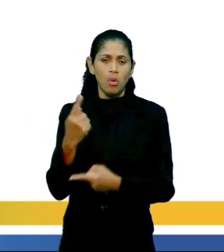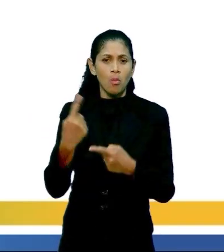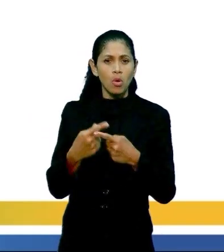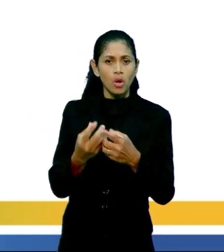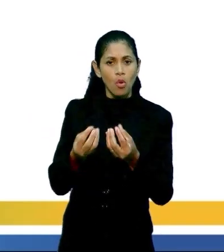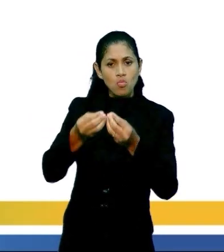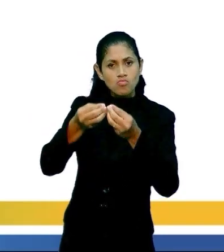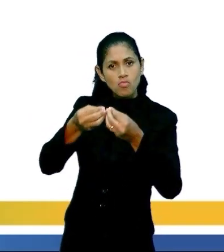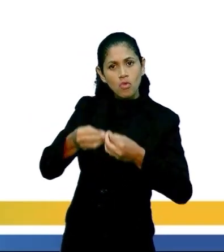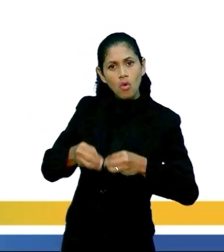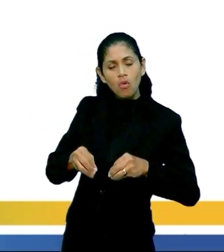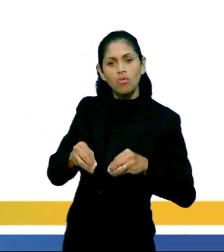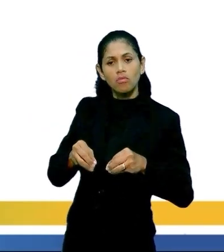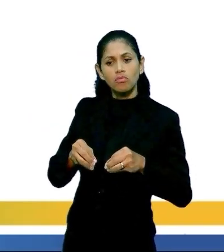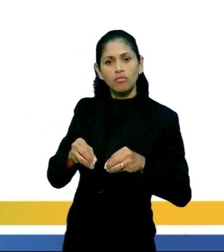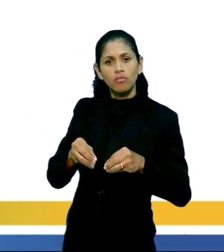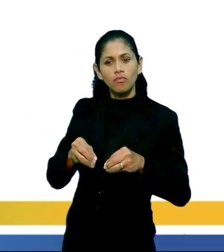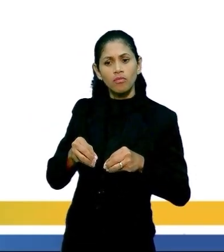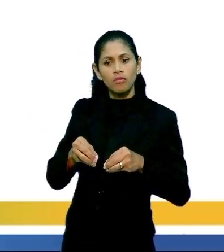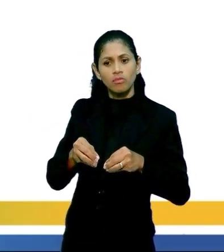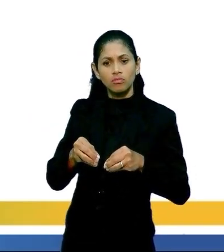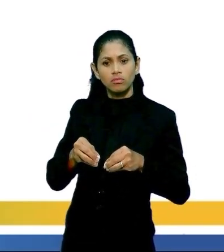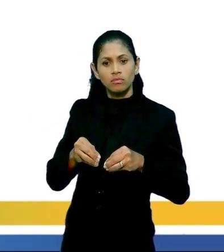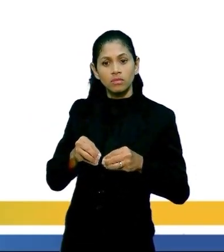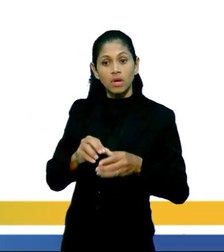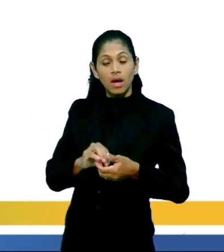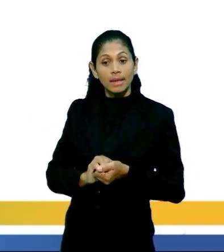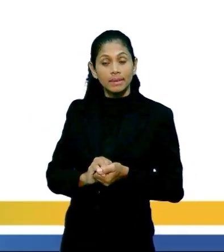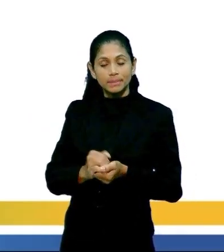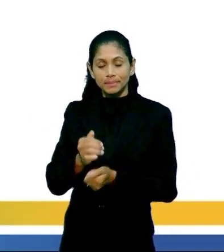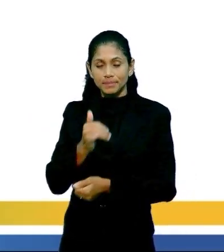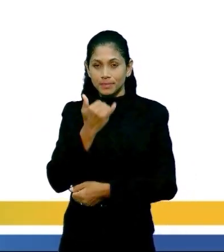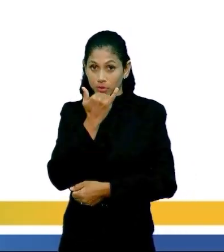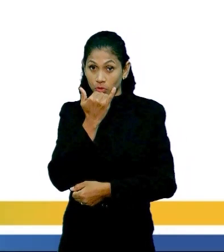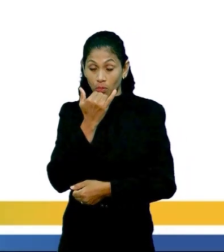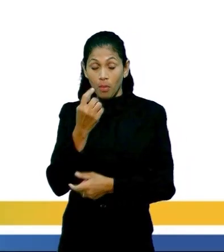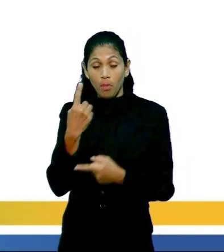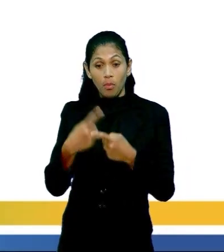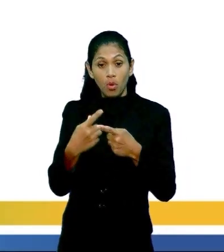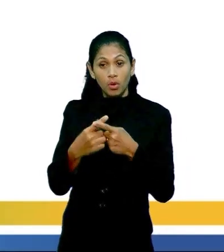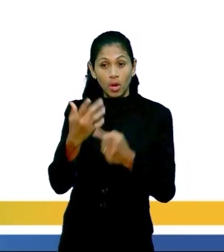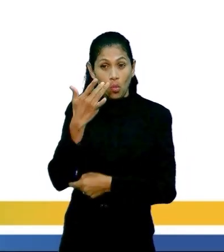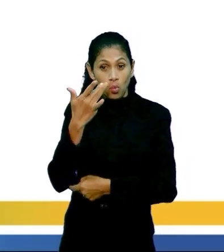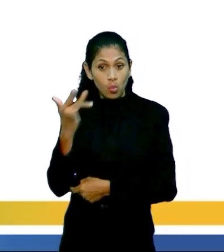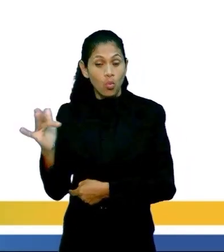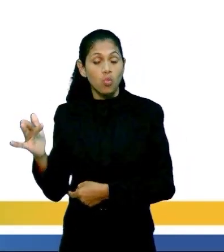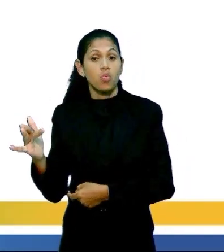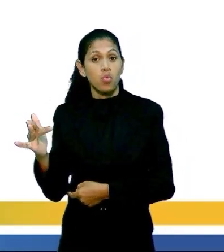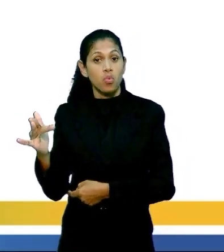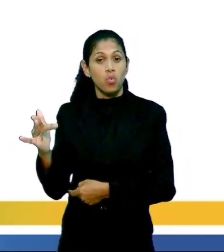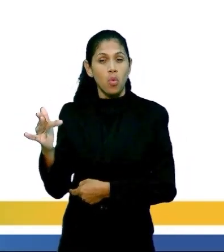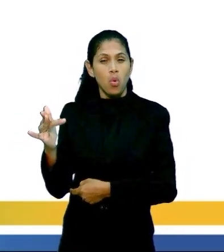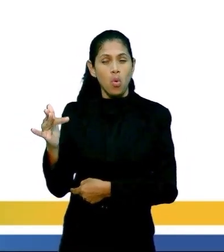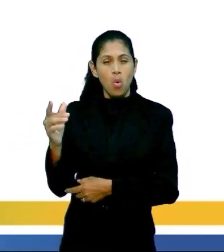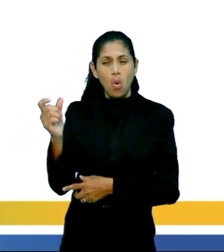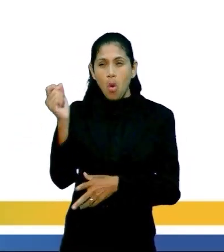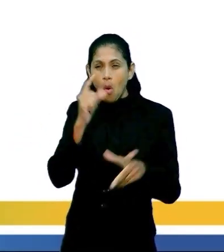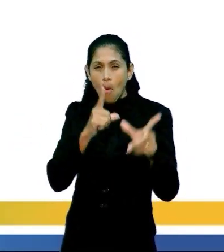brilha e o carvão, por exemplo, não. Porque que o ouro conduz bastante